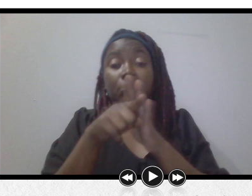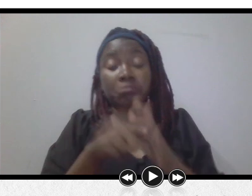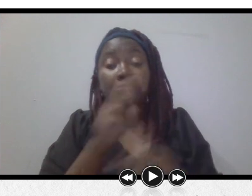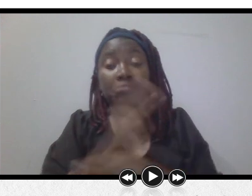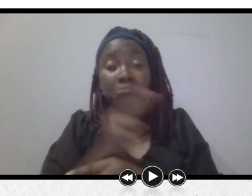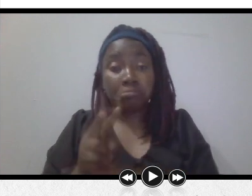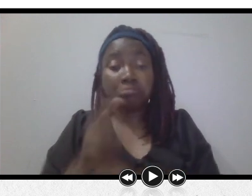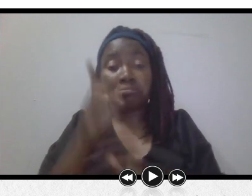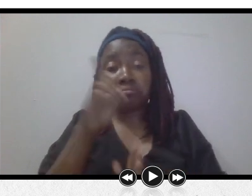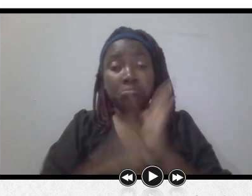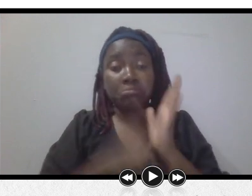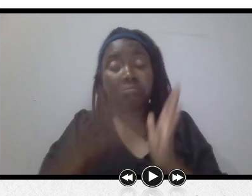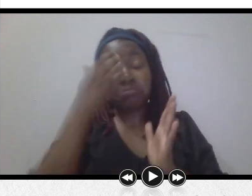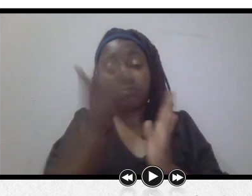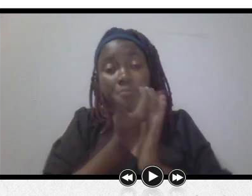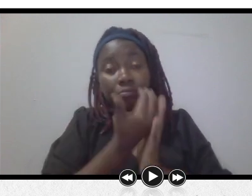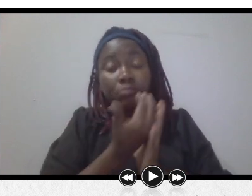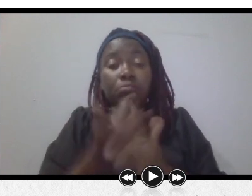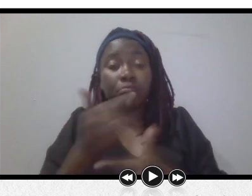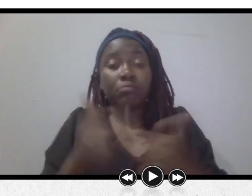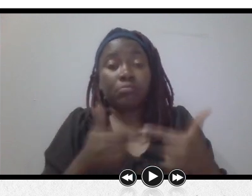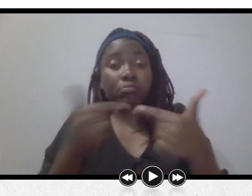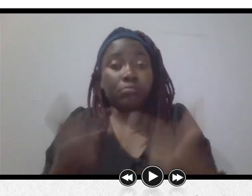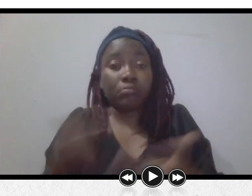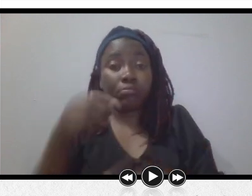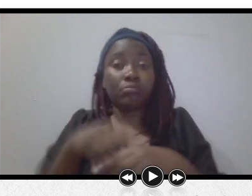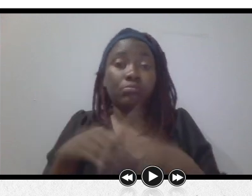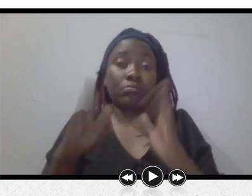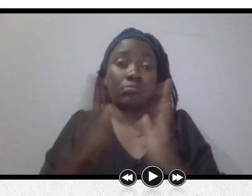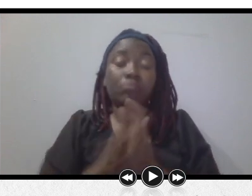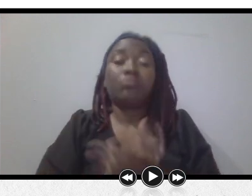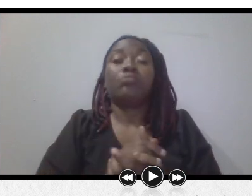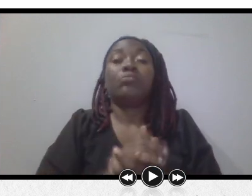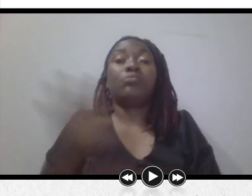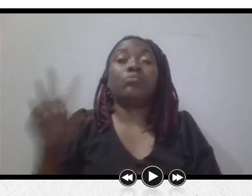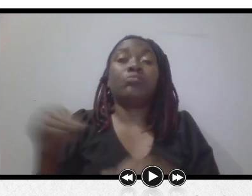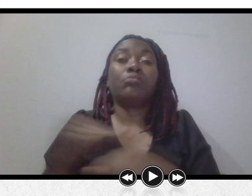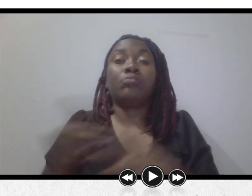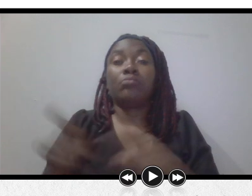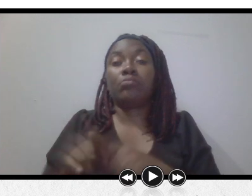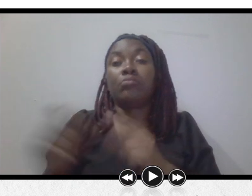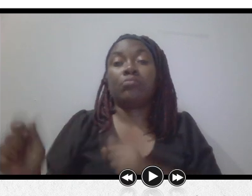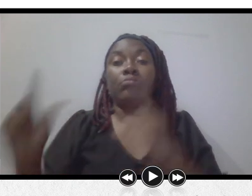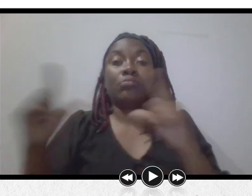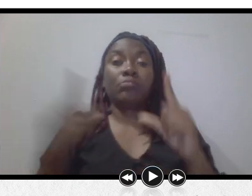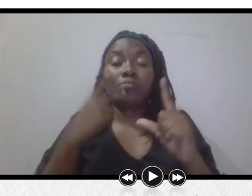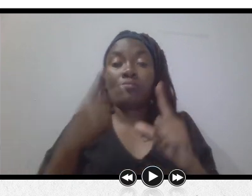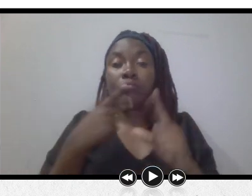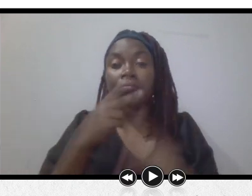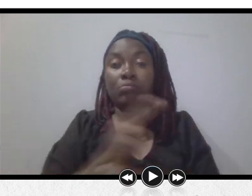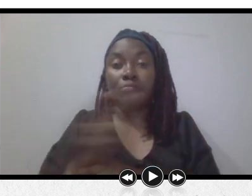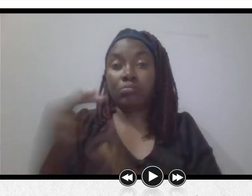os seus direitos sobre o serviço público que tem prestado em sua residência. E aí eu trago também no nosso slide aqui para dizer que a regulação